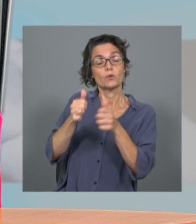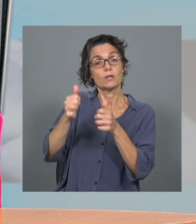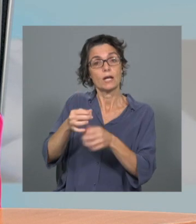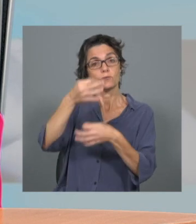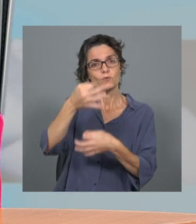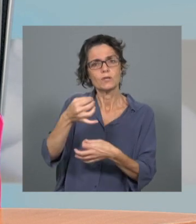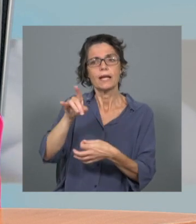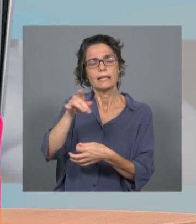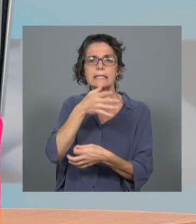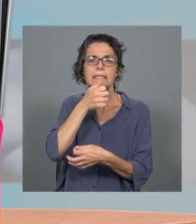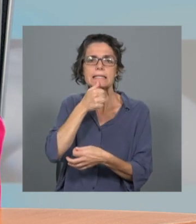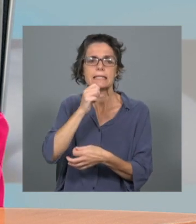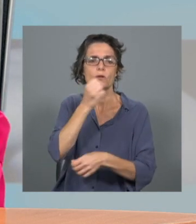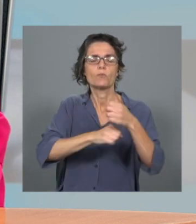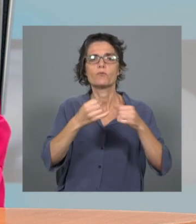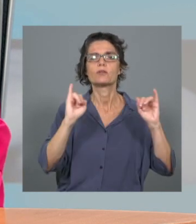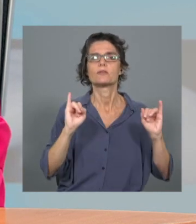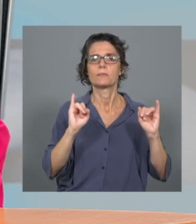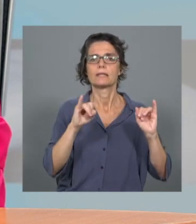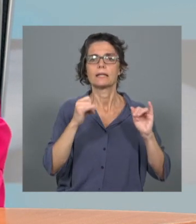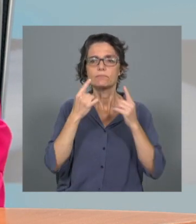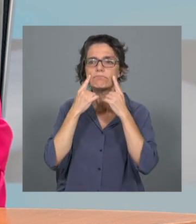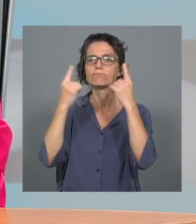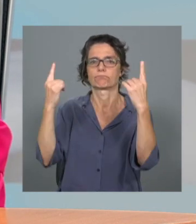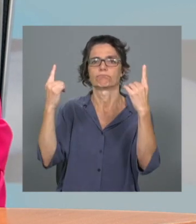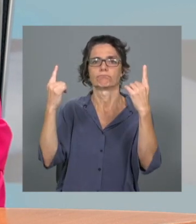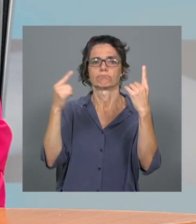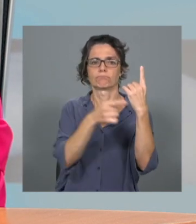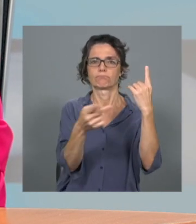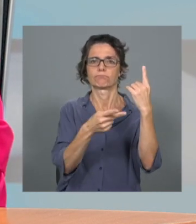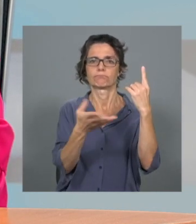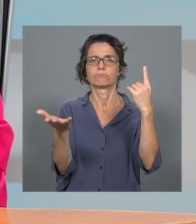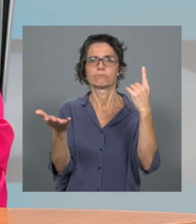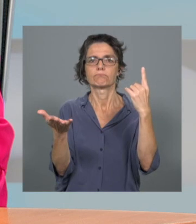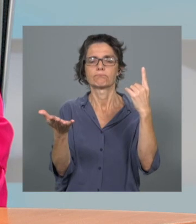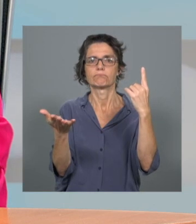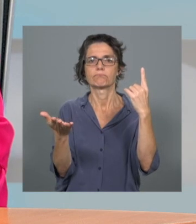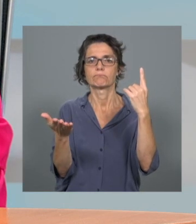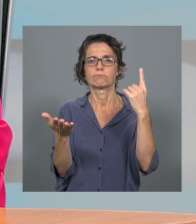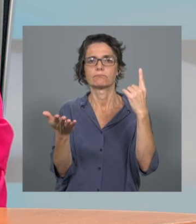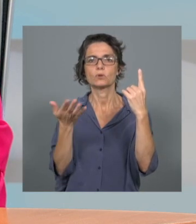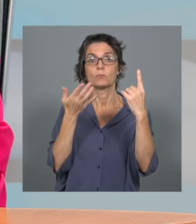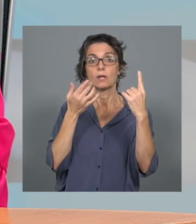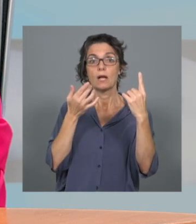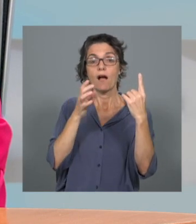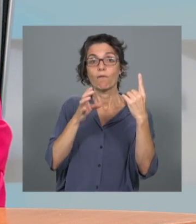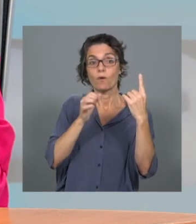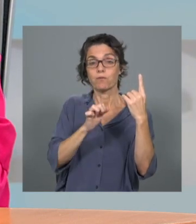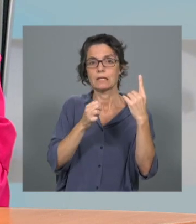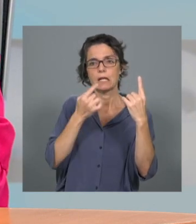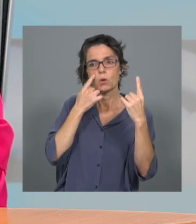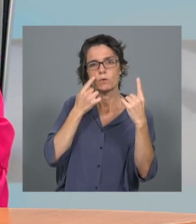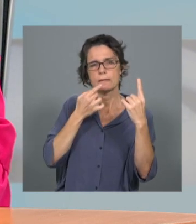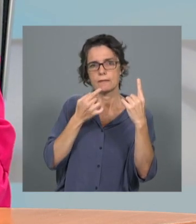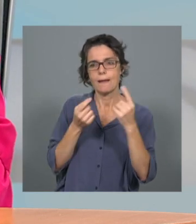se candidatar em movimentos independentes e mostraram como, de facto, o conhecimento e a proximidade